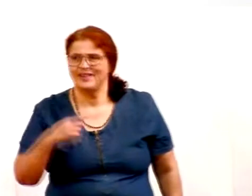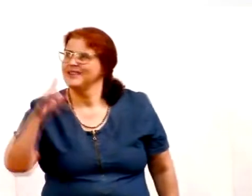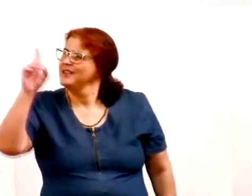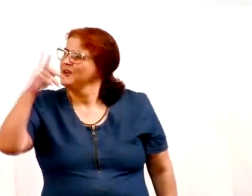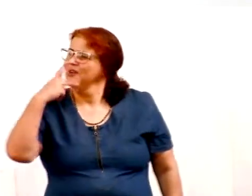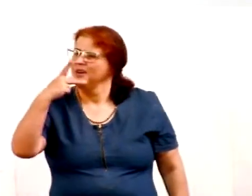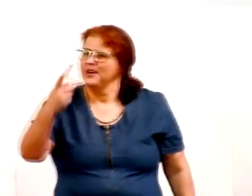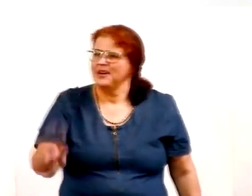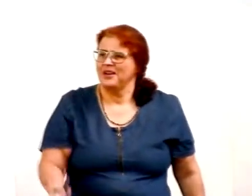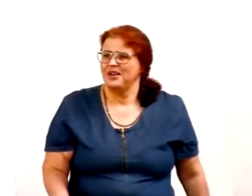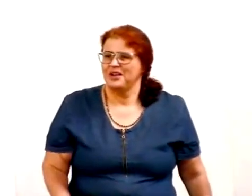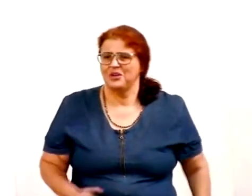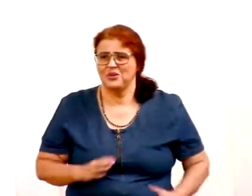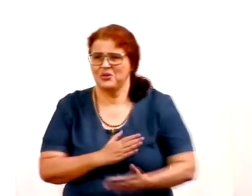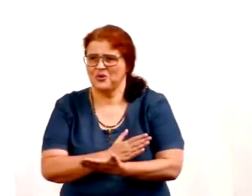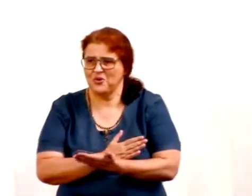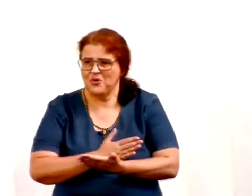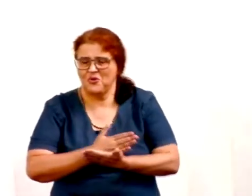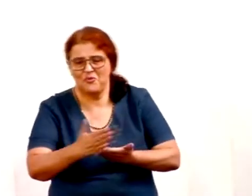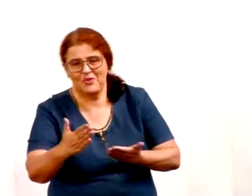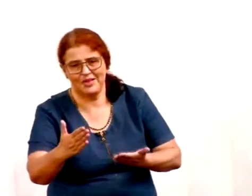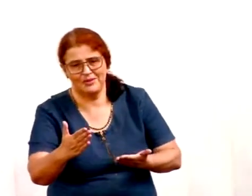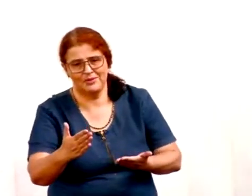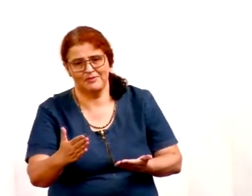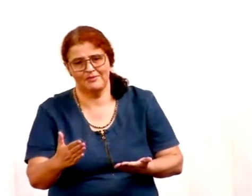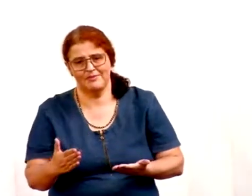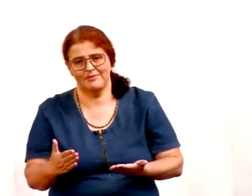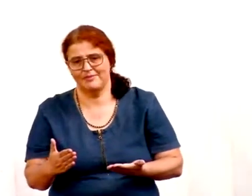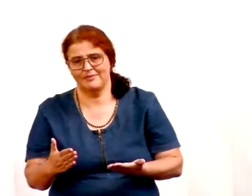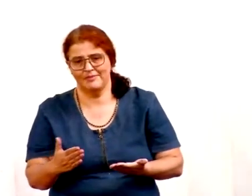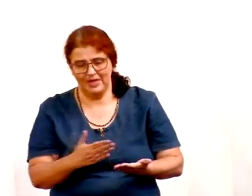toda essa primeira geração que saiu do deserto não entrará na terra